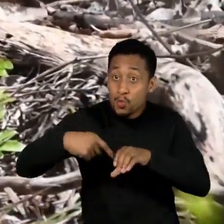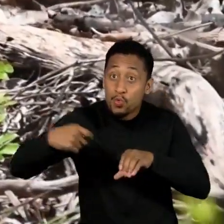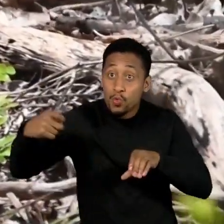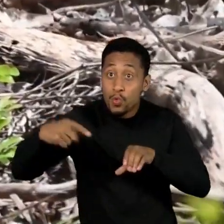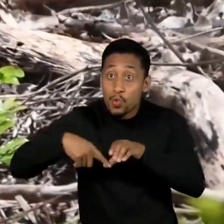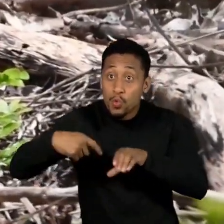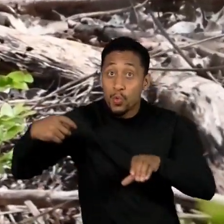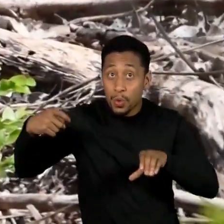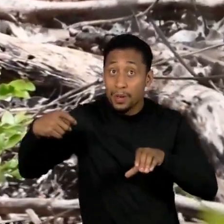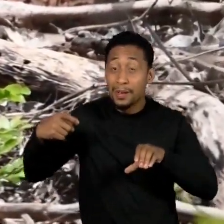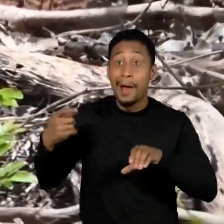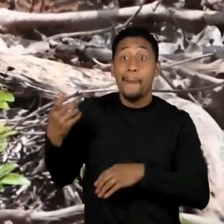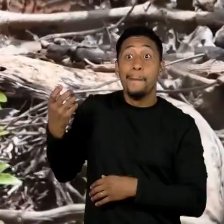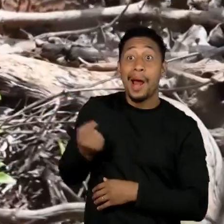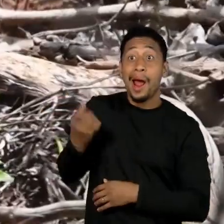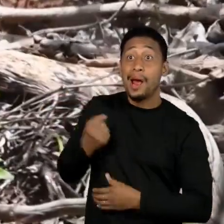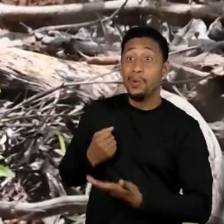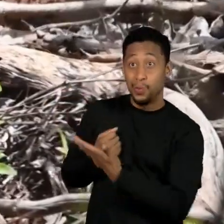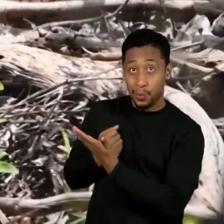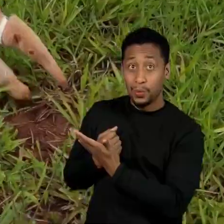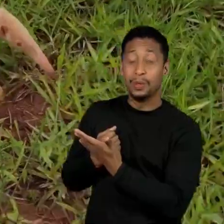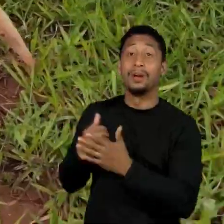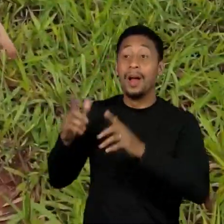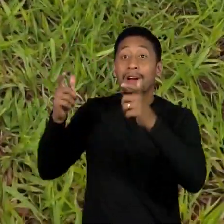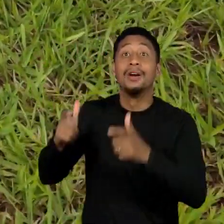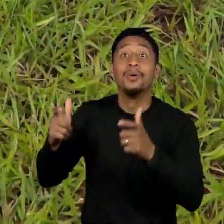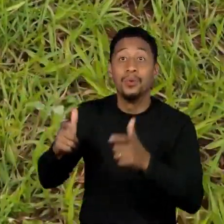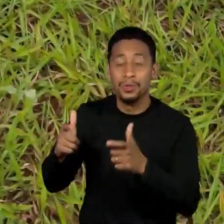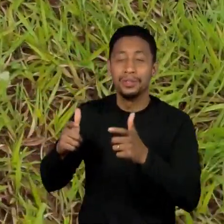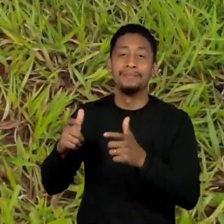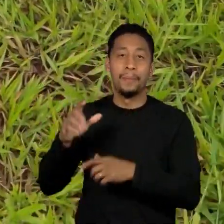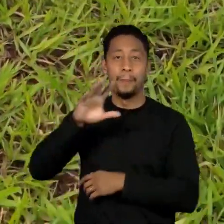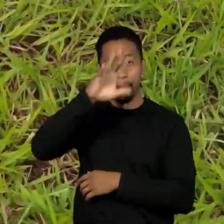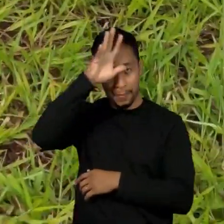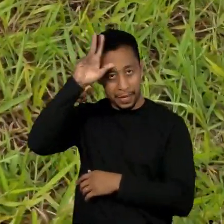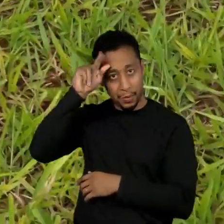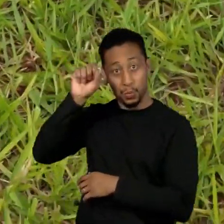batizado de Alvinho, encontrado no Cerrado do Mato Grosso do Sul.